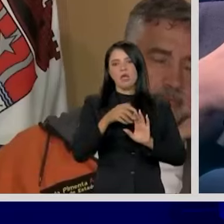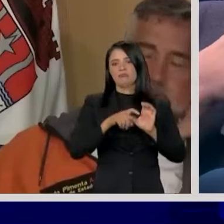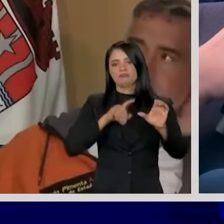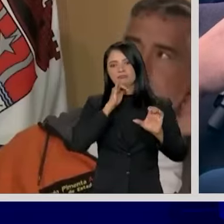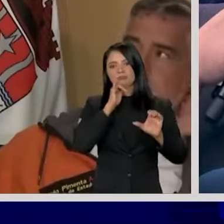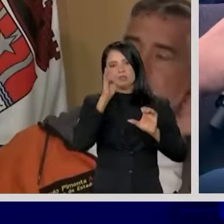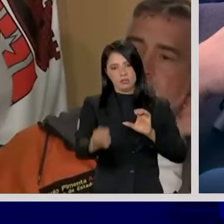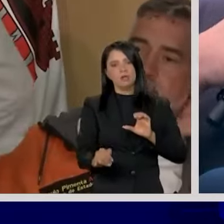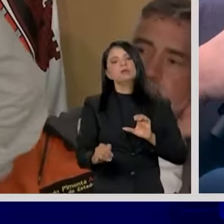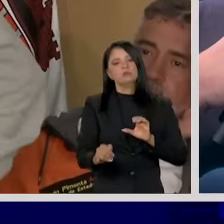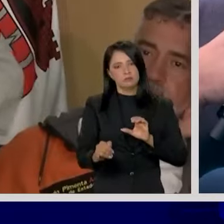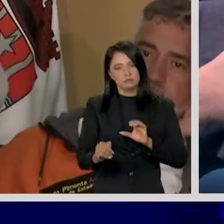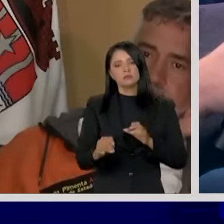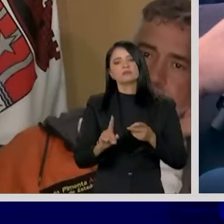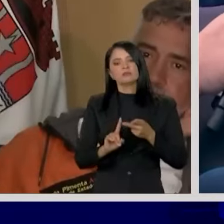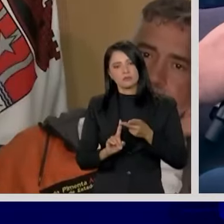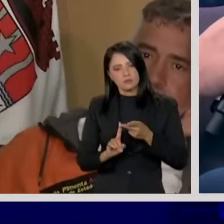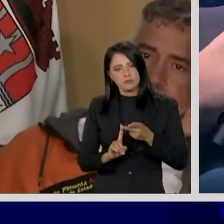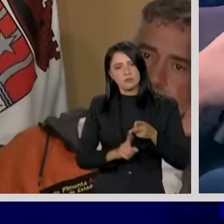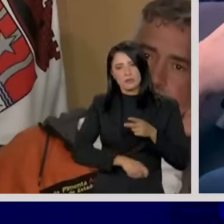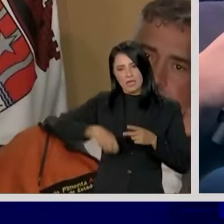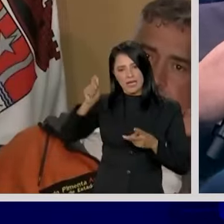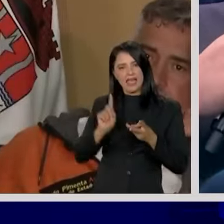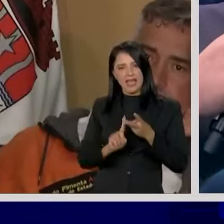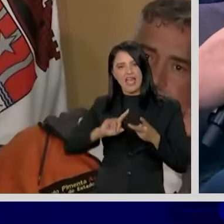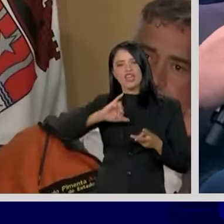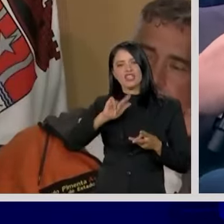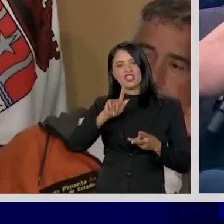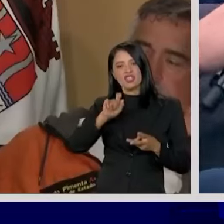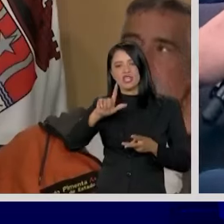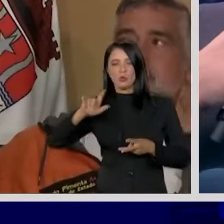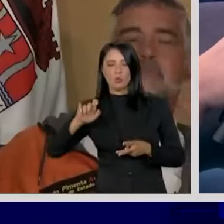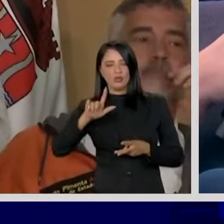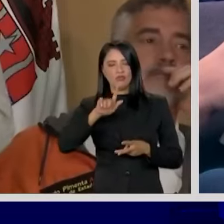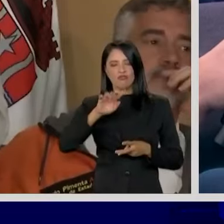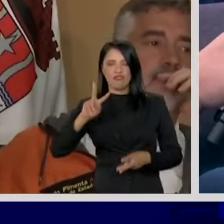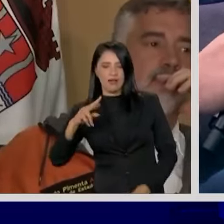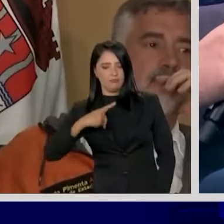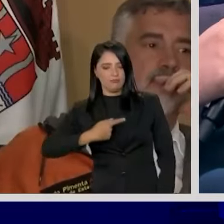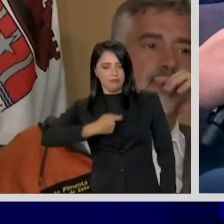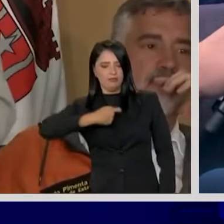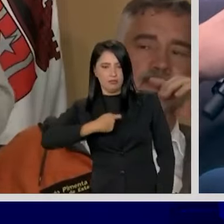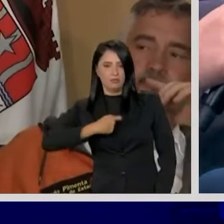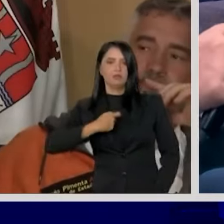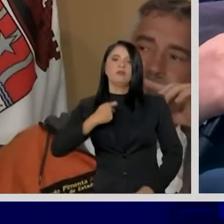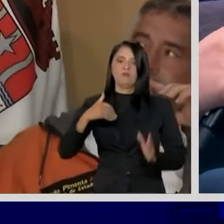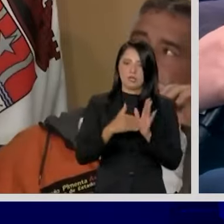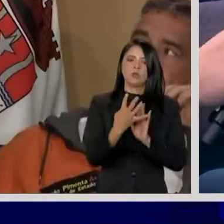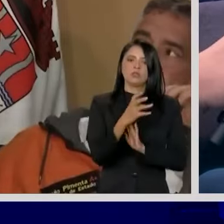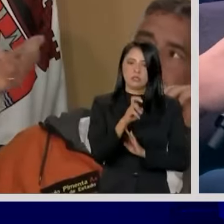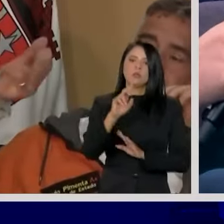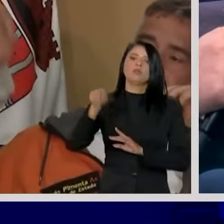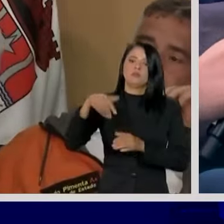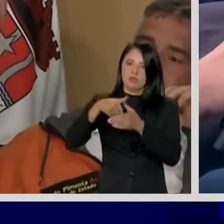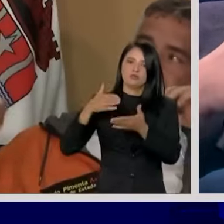no sofrimento do povo gaúcho, Lula chama a atenção para si mesmo e para o seu papel na história, com uma